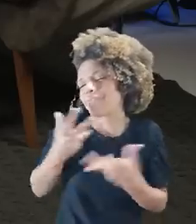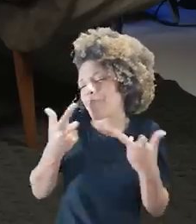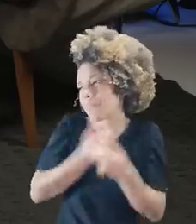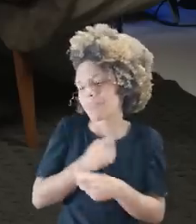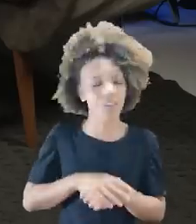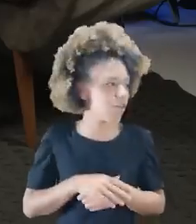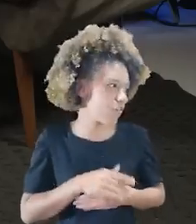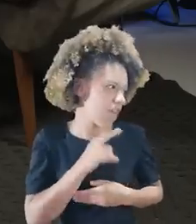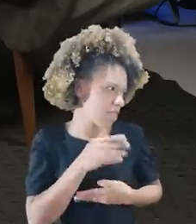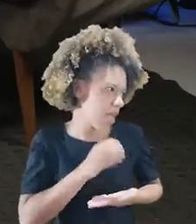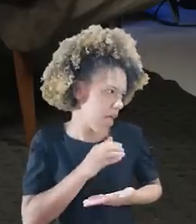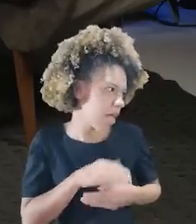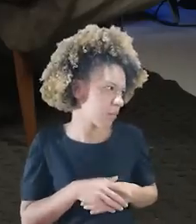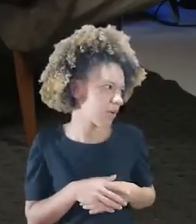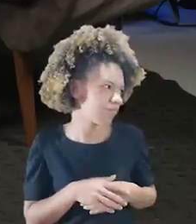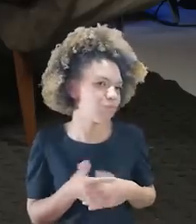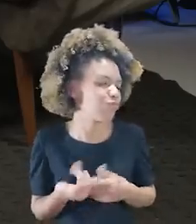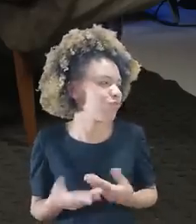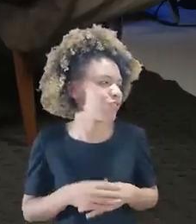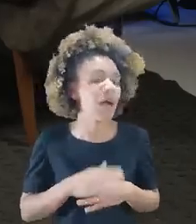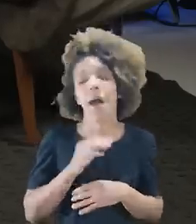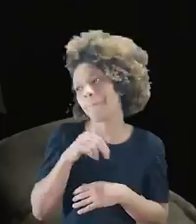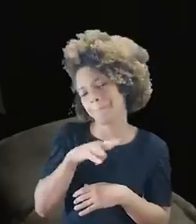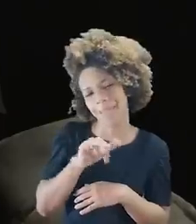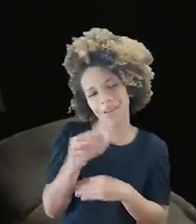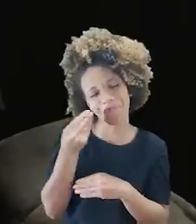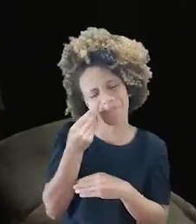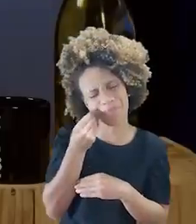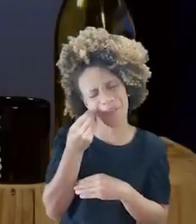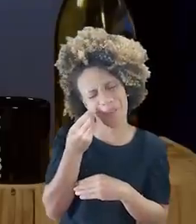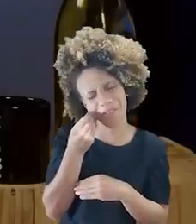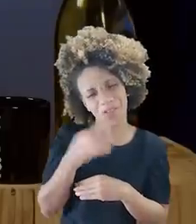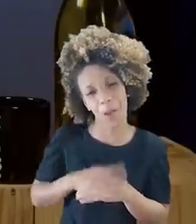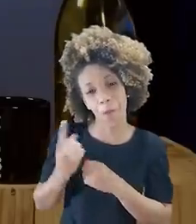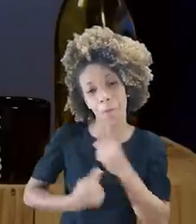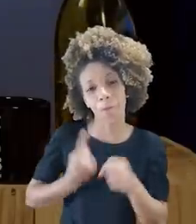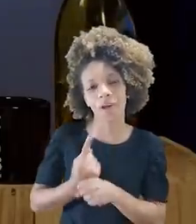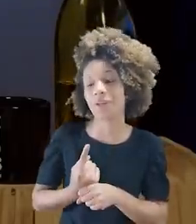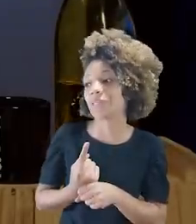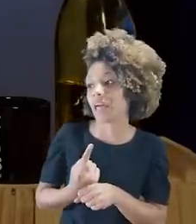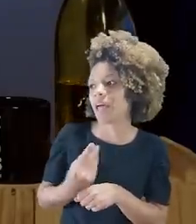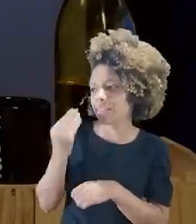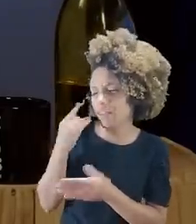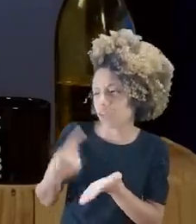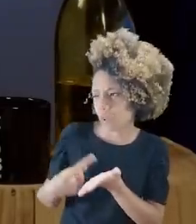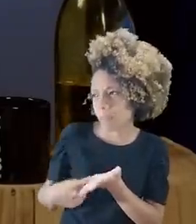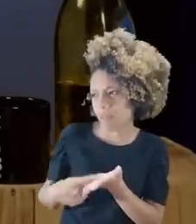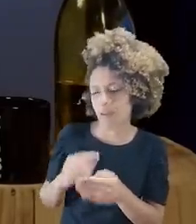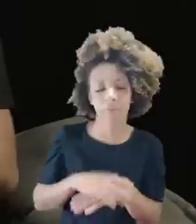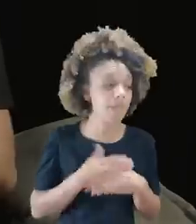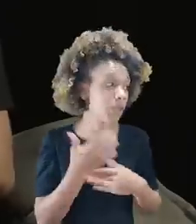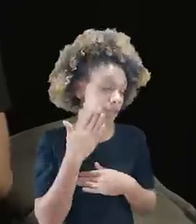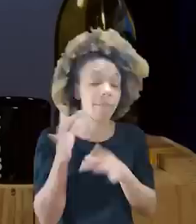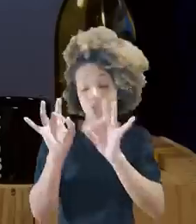tão calorosa tão linda foi na água né O que a gente precisa tinha mais Poxa vida um beijo PR você tá um ano tentando marcar